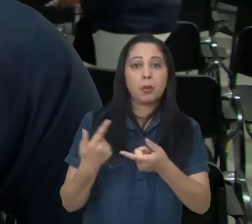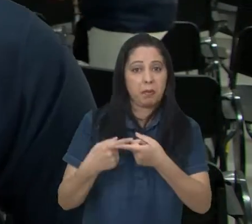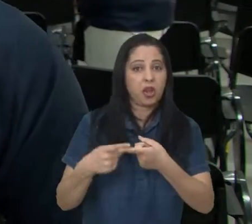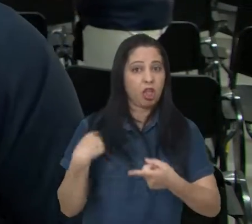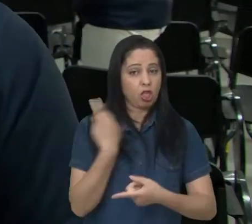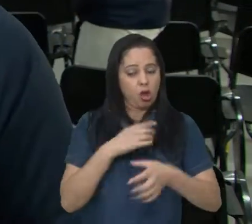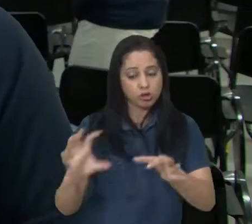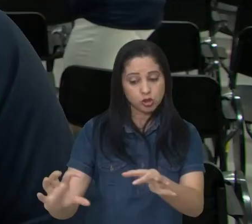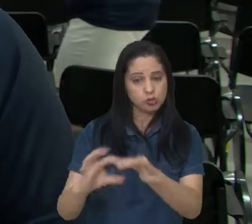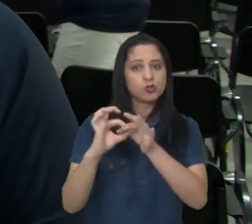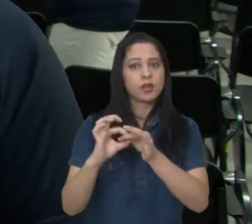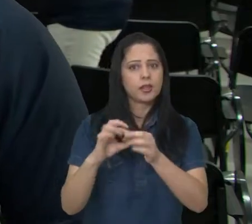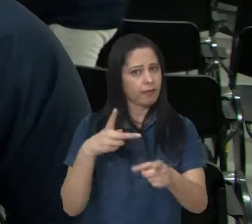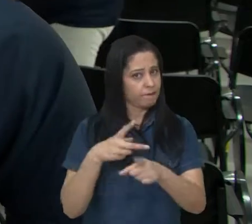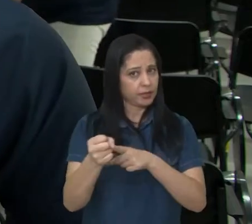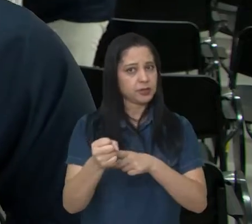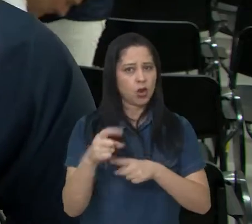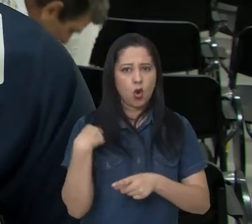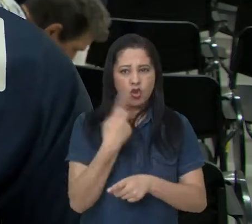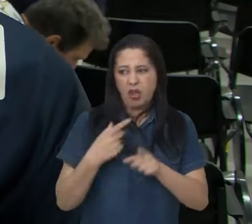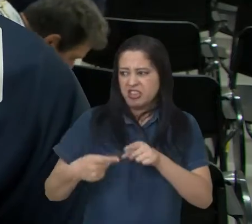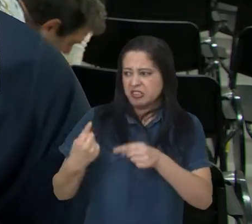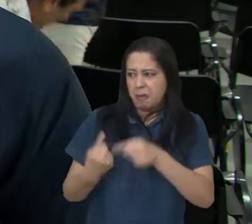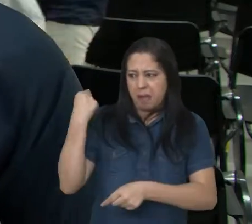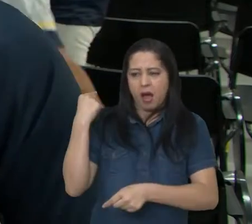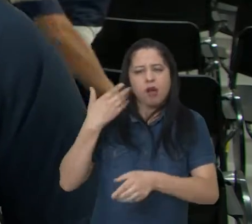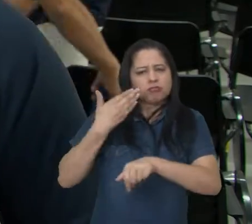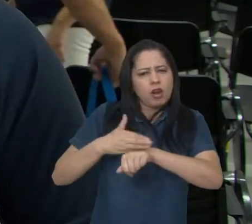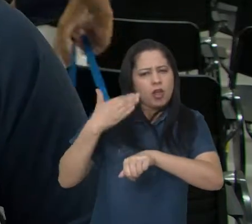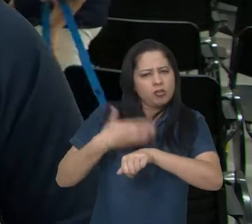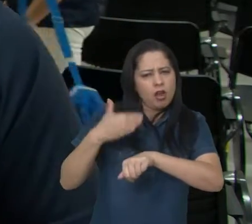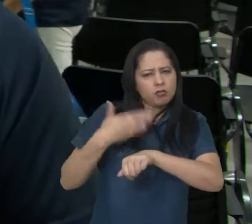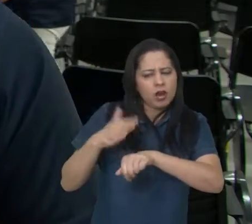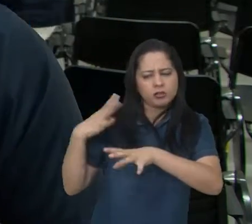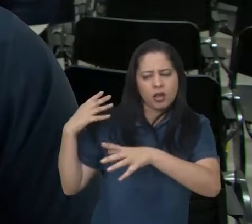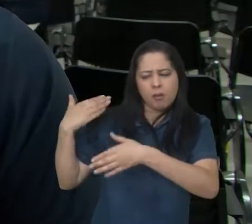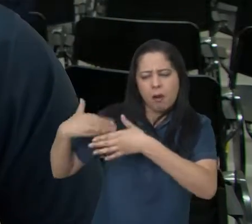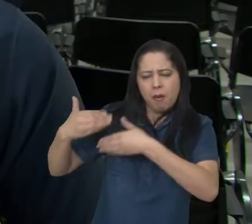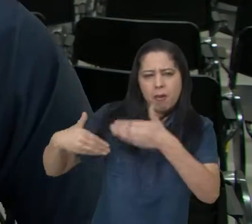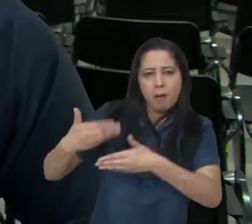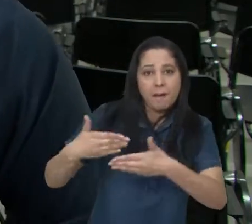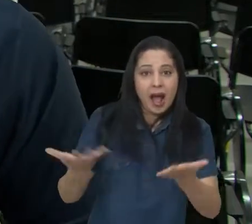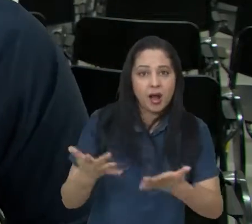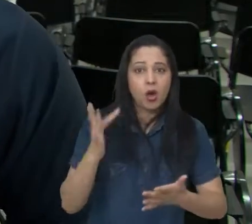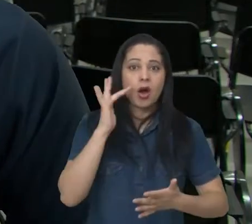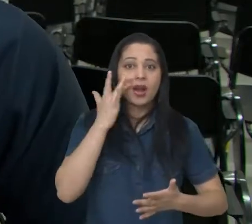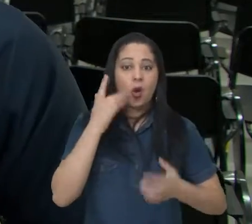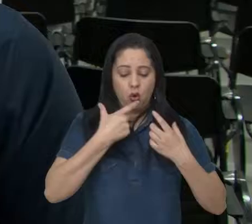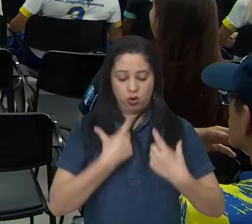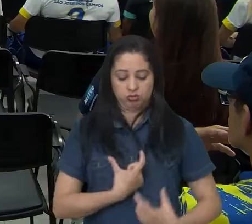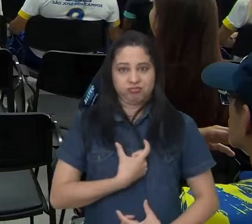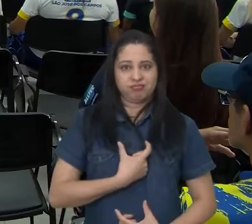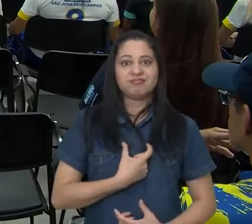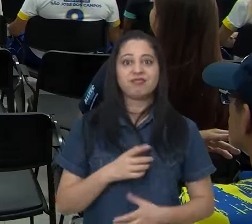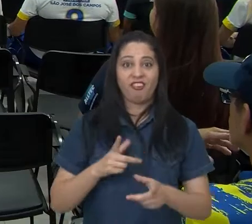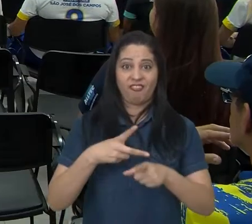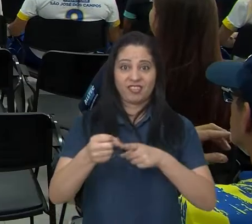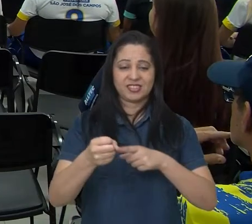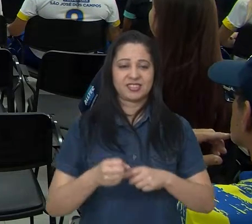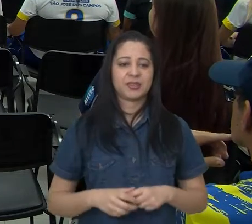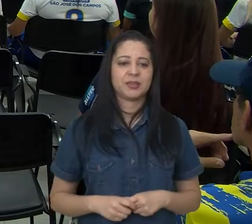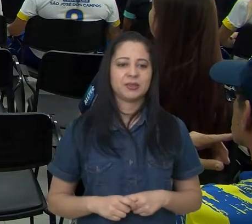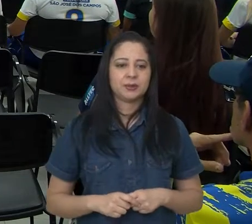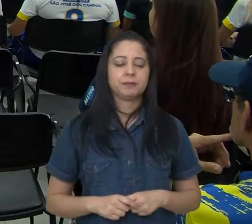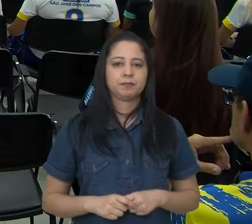teria chegado onde a gente chegou. E foram muito treino, muito trabalho e graças a Deus a gente está com 2 ouros, né? A